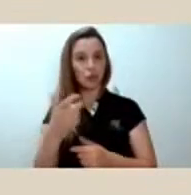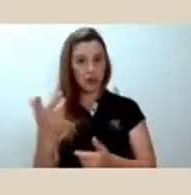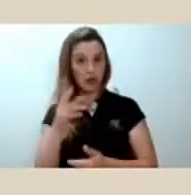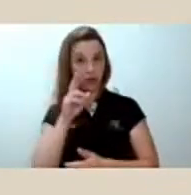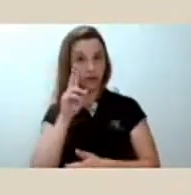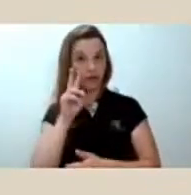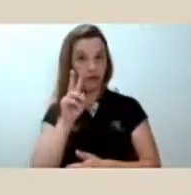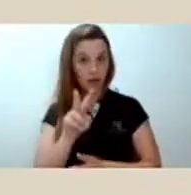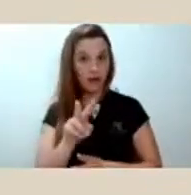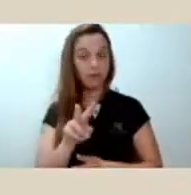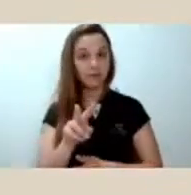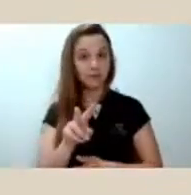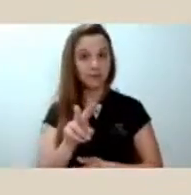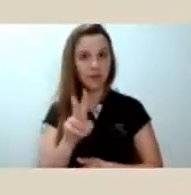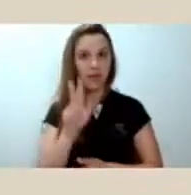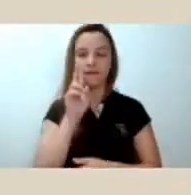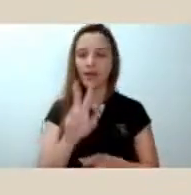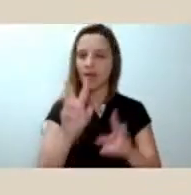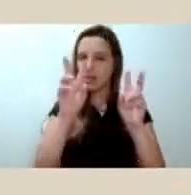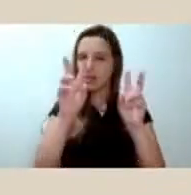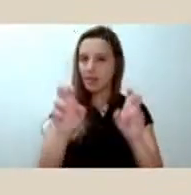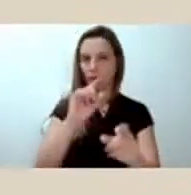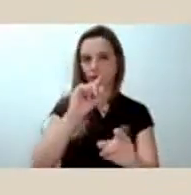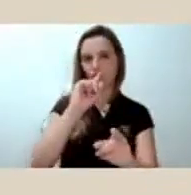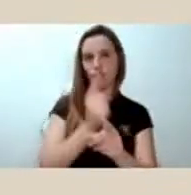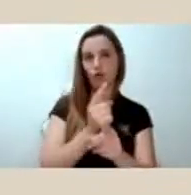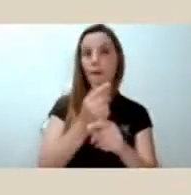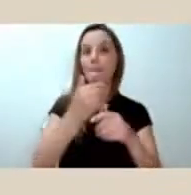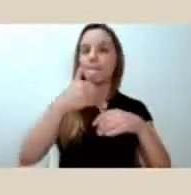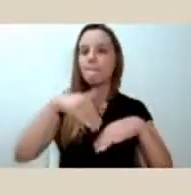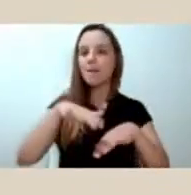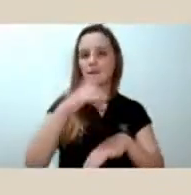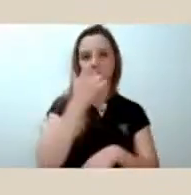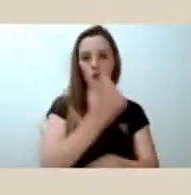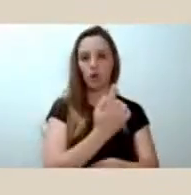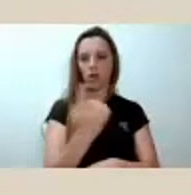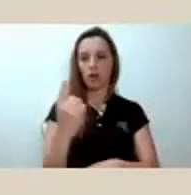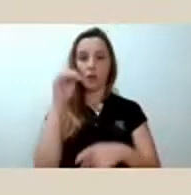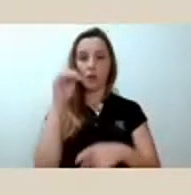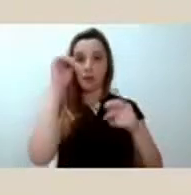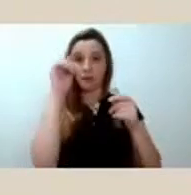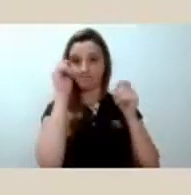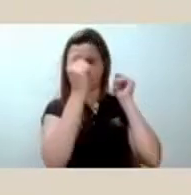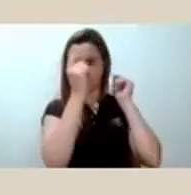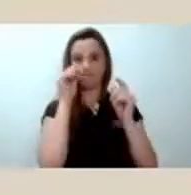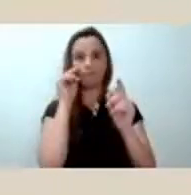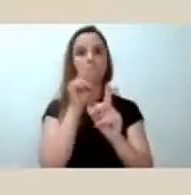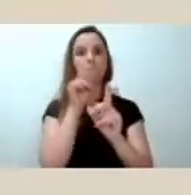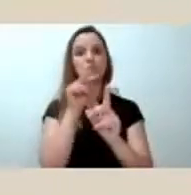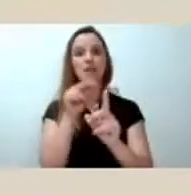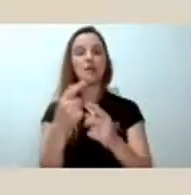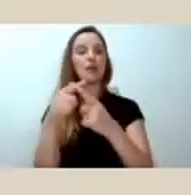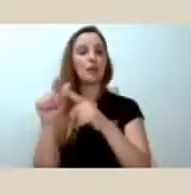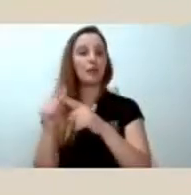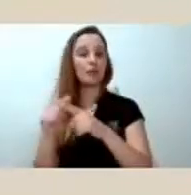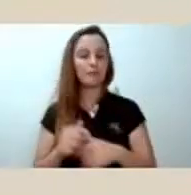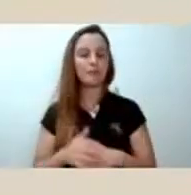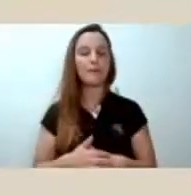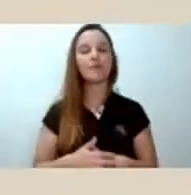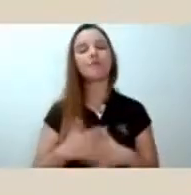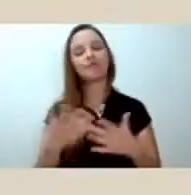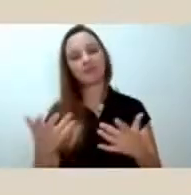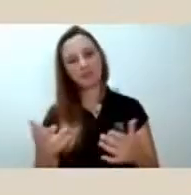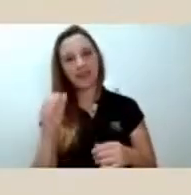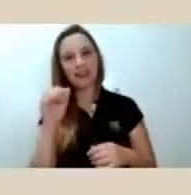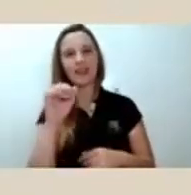a mesma temática sobre perspectivas diferentes. So yeah, Yolanda is saying that